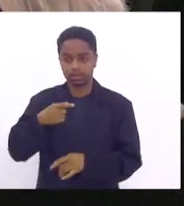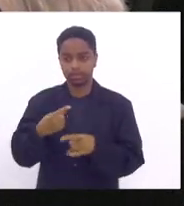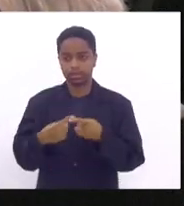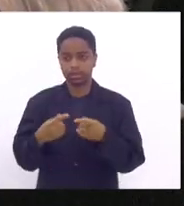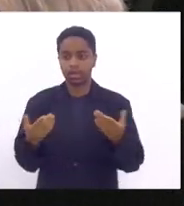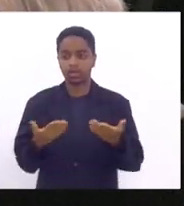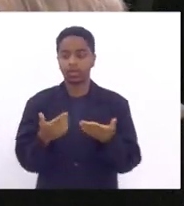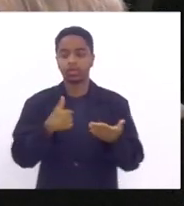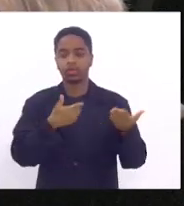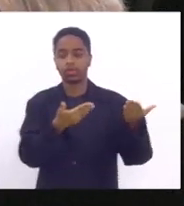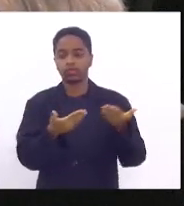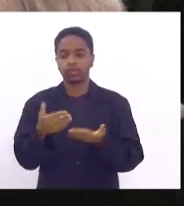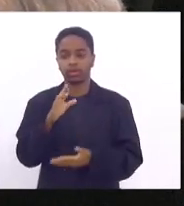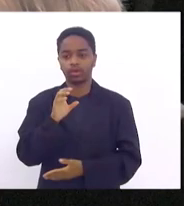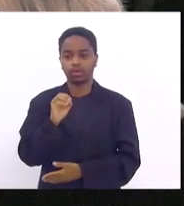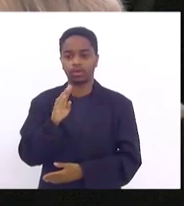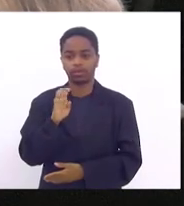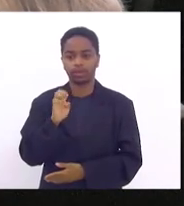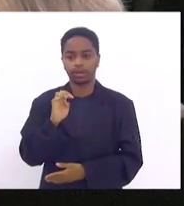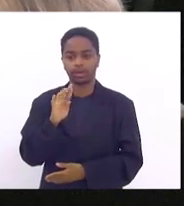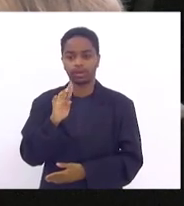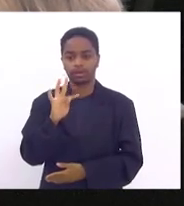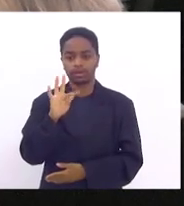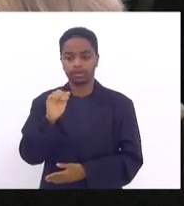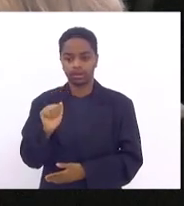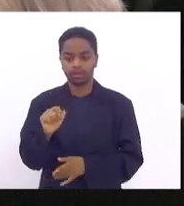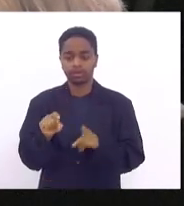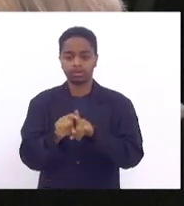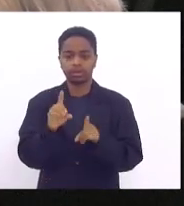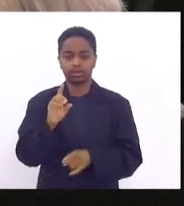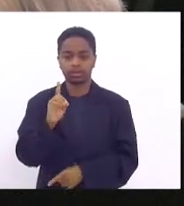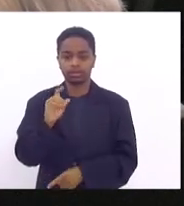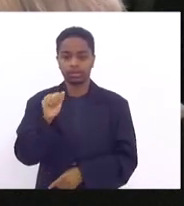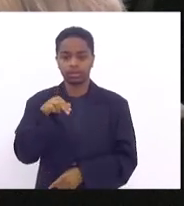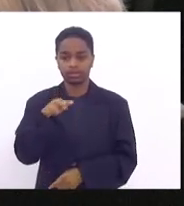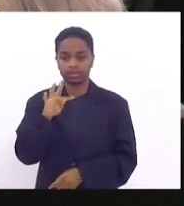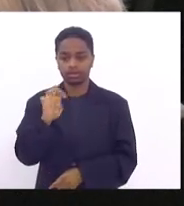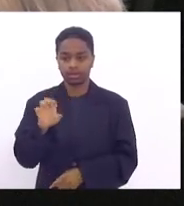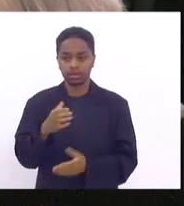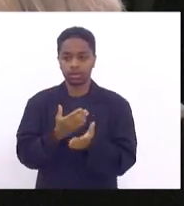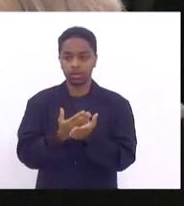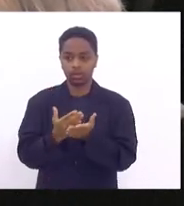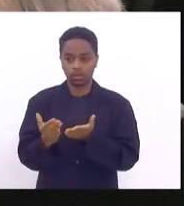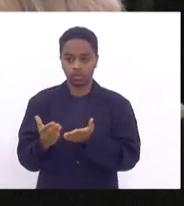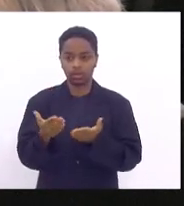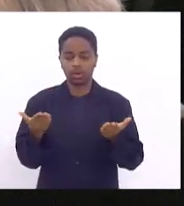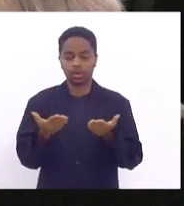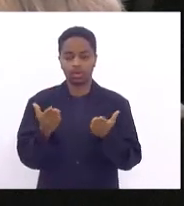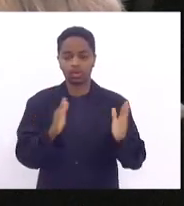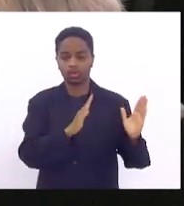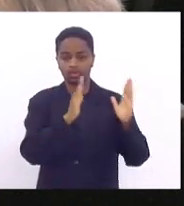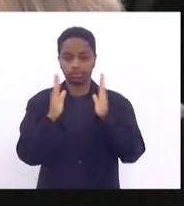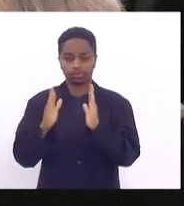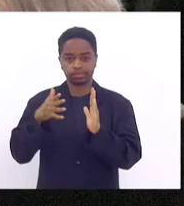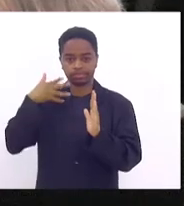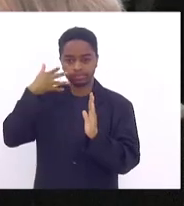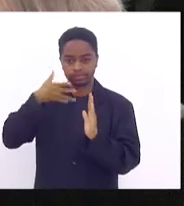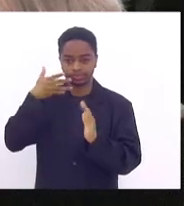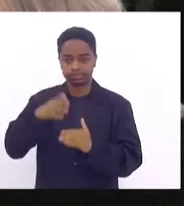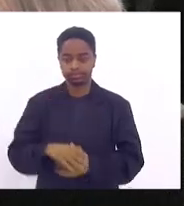já convido a Dra Roberta Simões Dr Dante Tomás para iniciarmos imediatamente o próximo